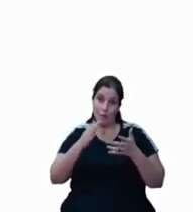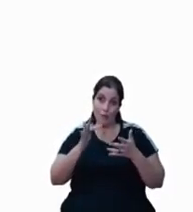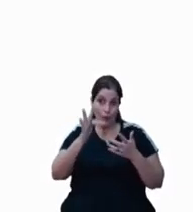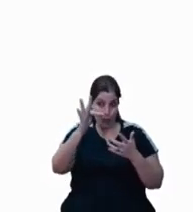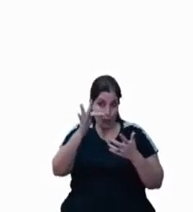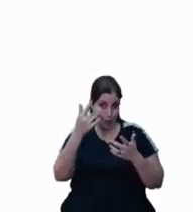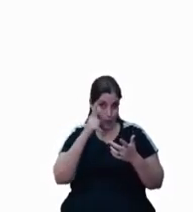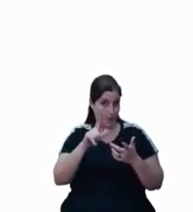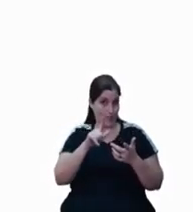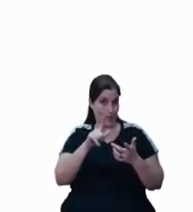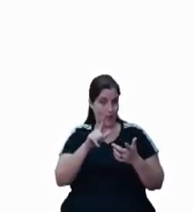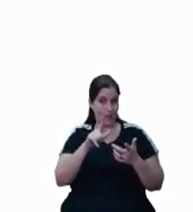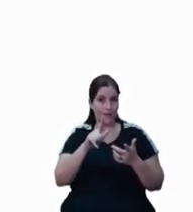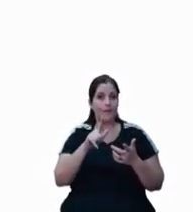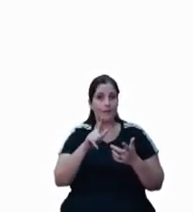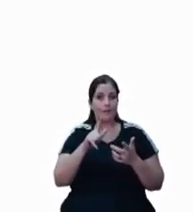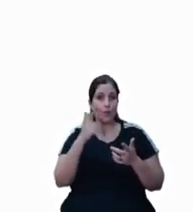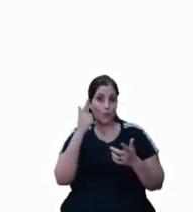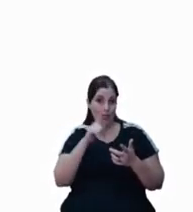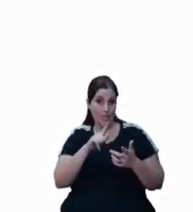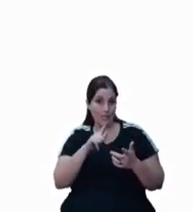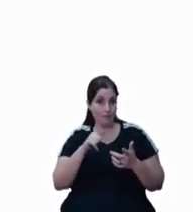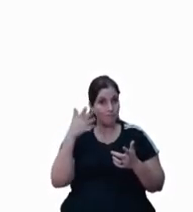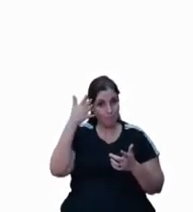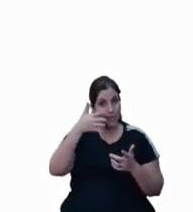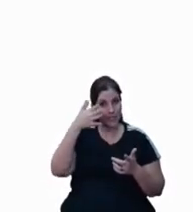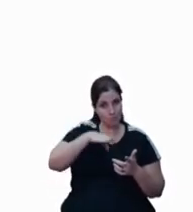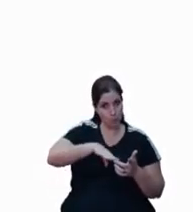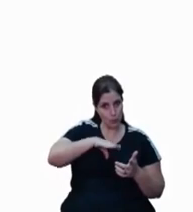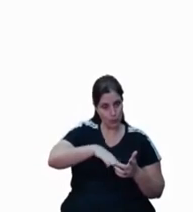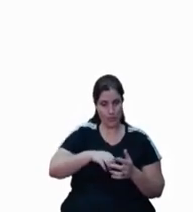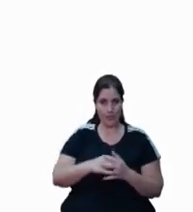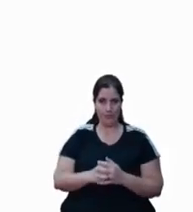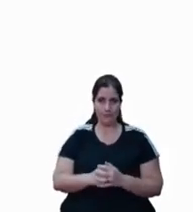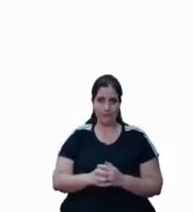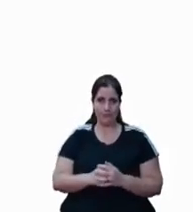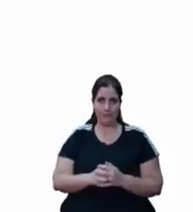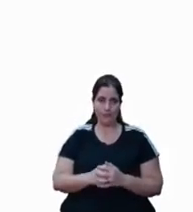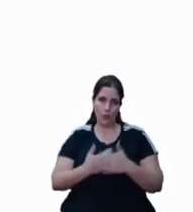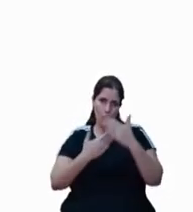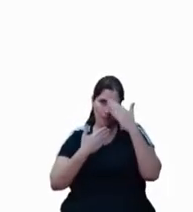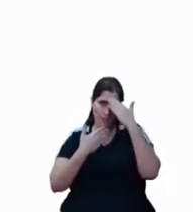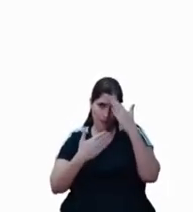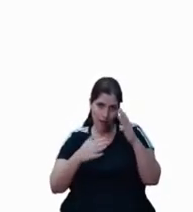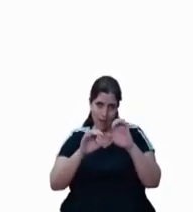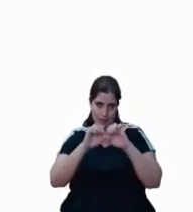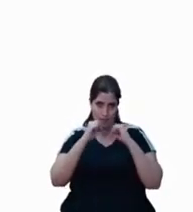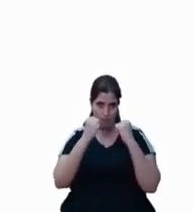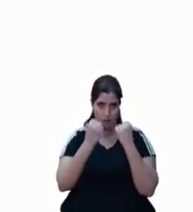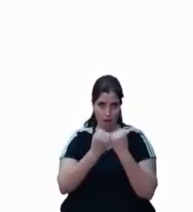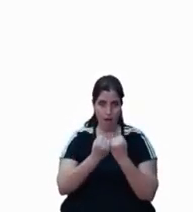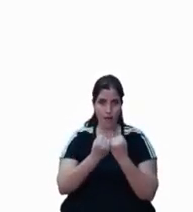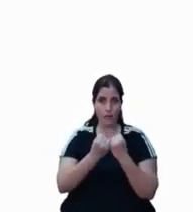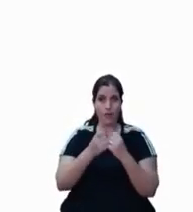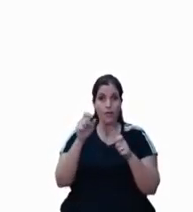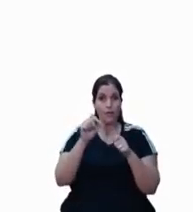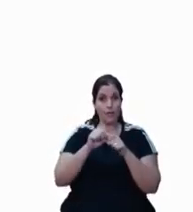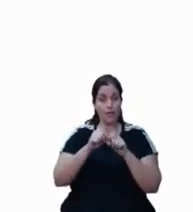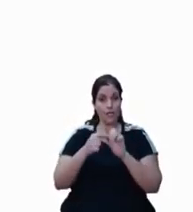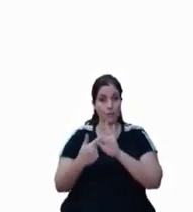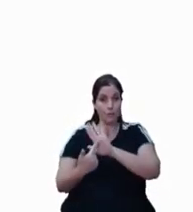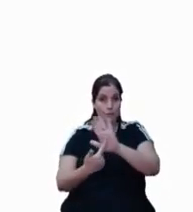vez eu consiga fazer isso. Estou grato por este seminário estar sendo